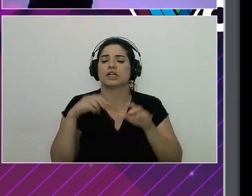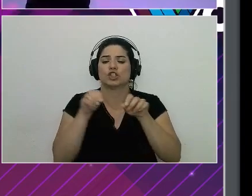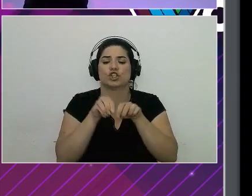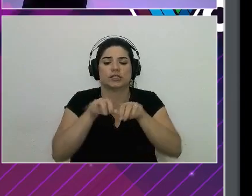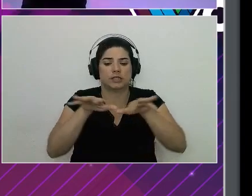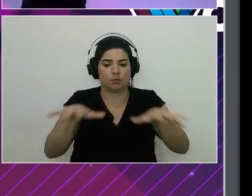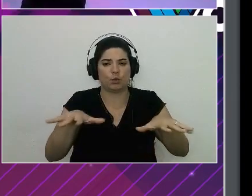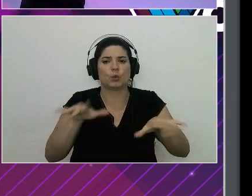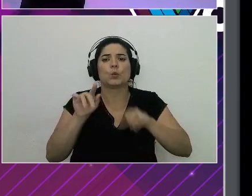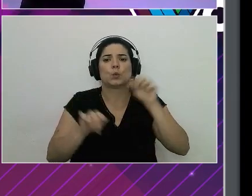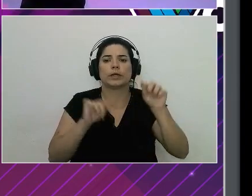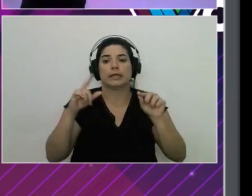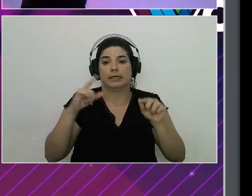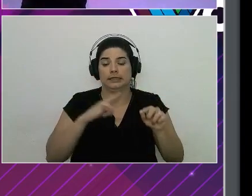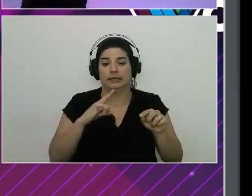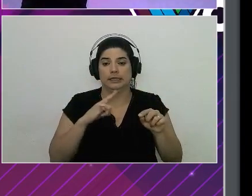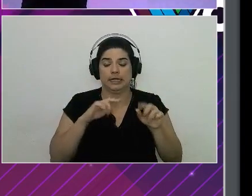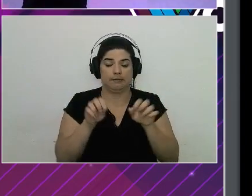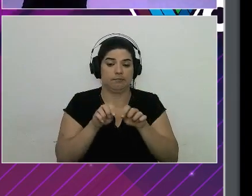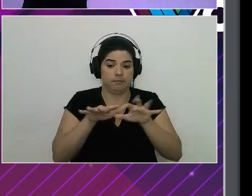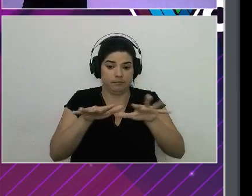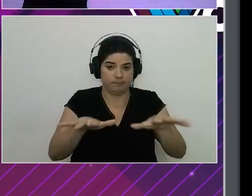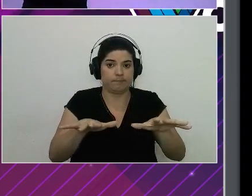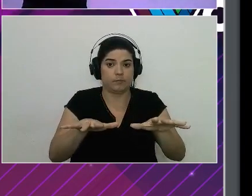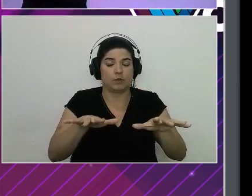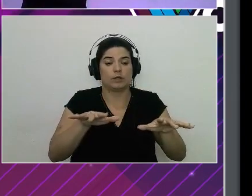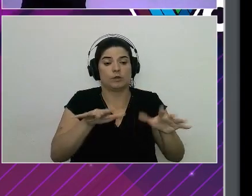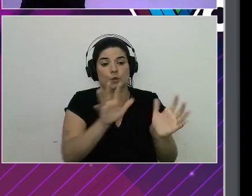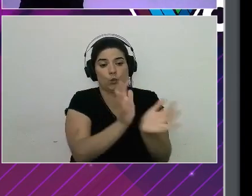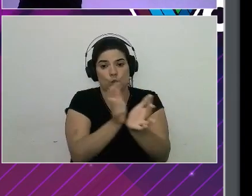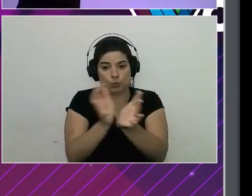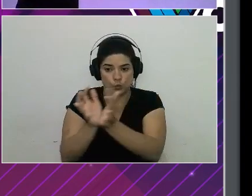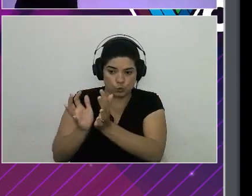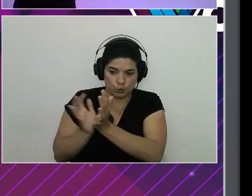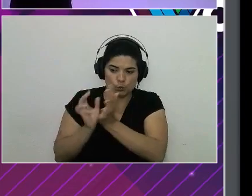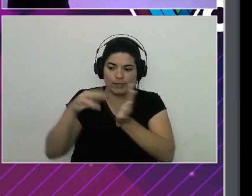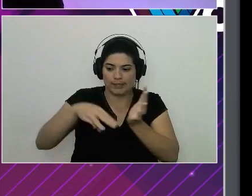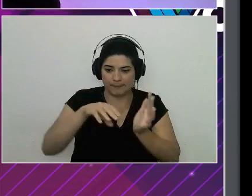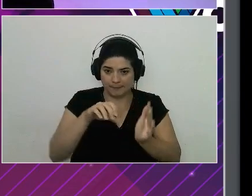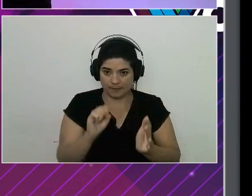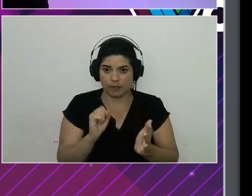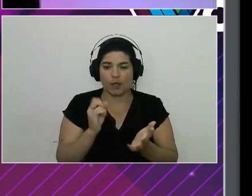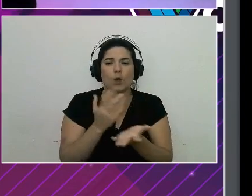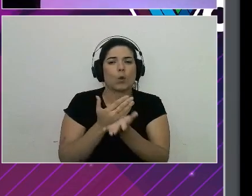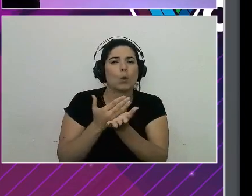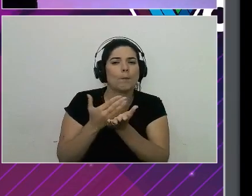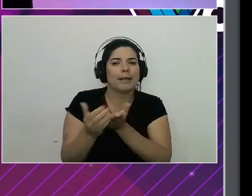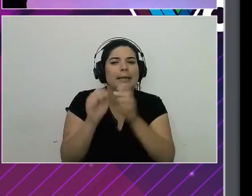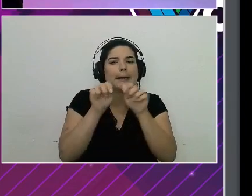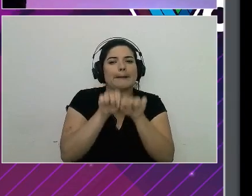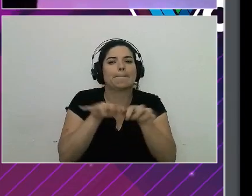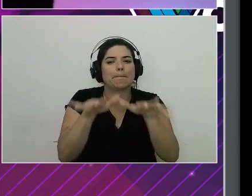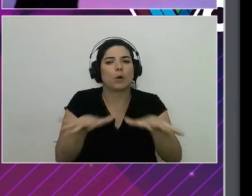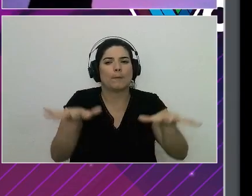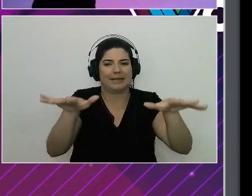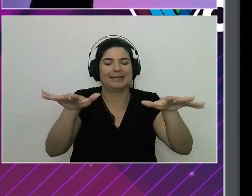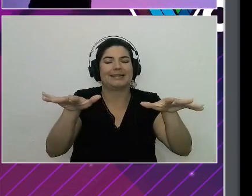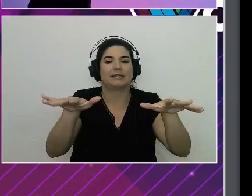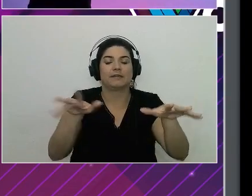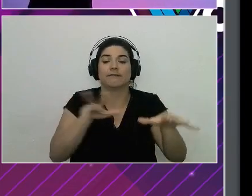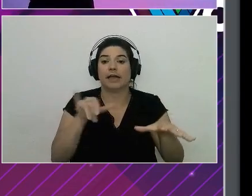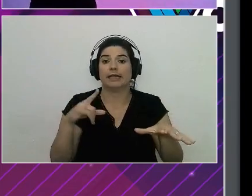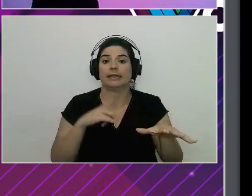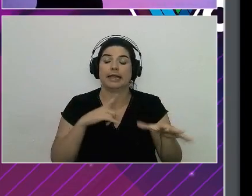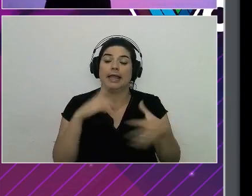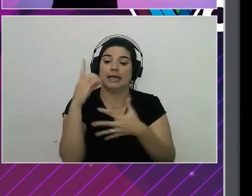uma requisição nesse conjunto de microserviços e ela vai começar a se propagar entre os microserviços, eu vou começar a ter dados de